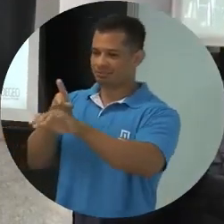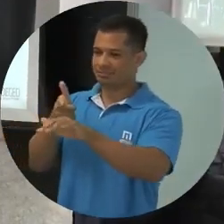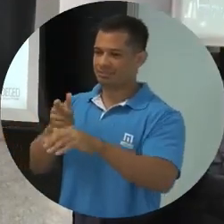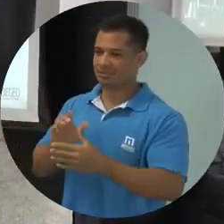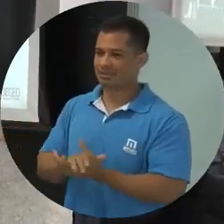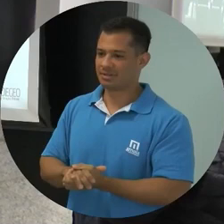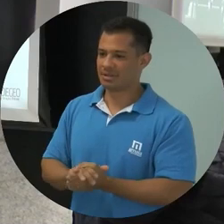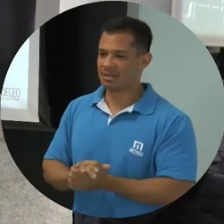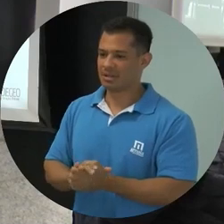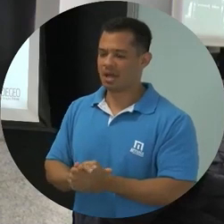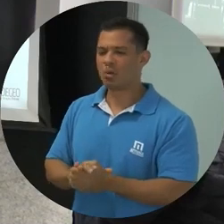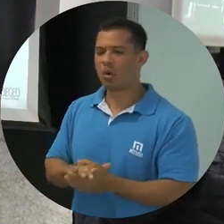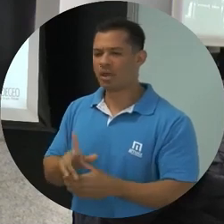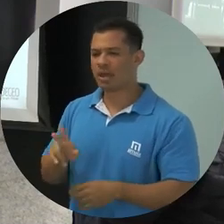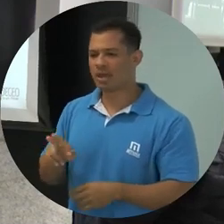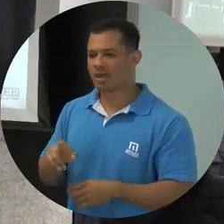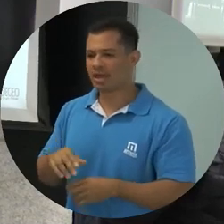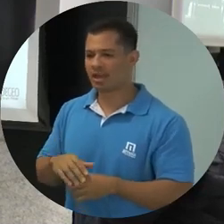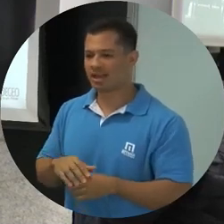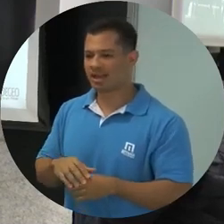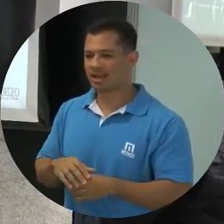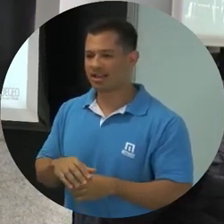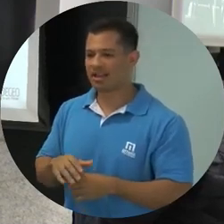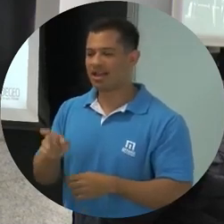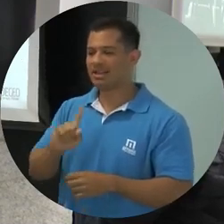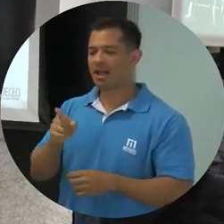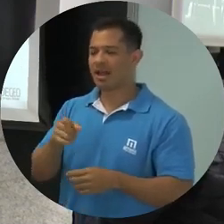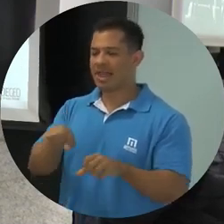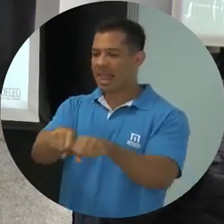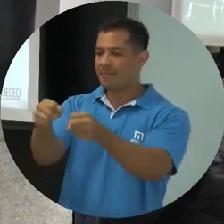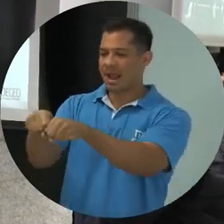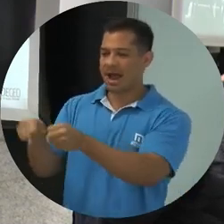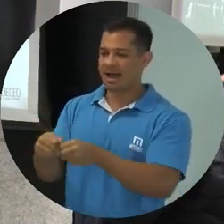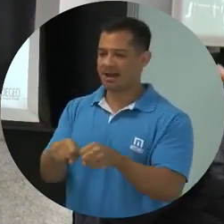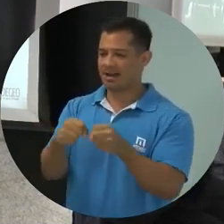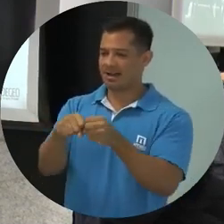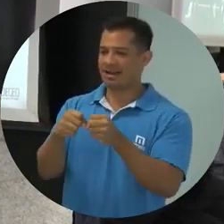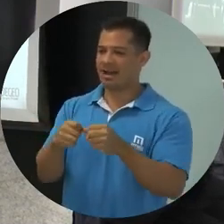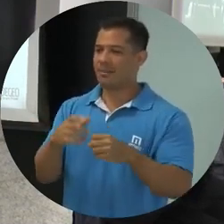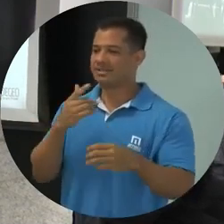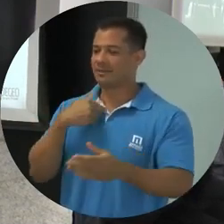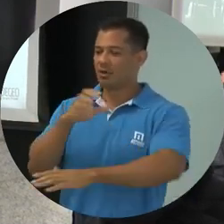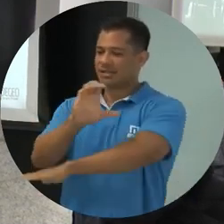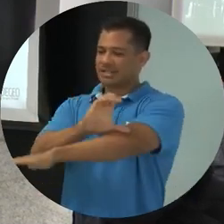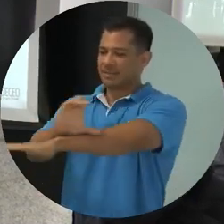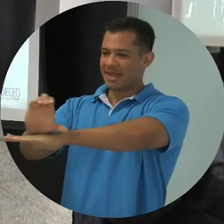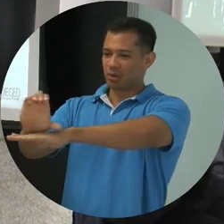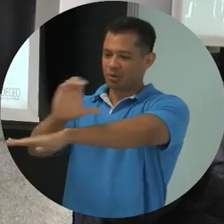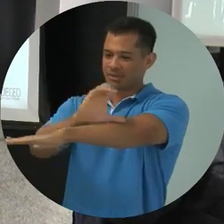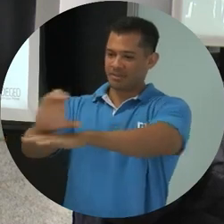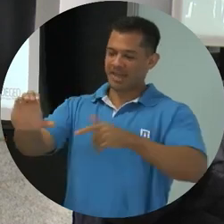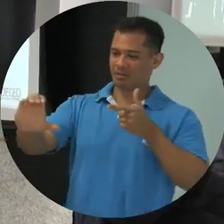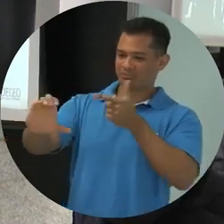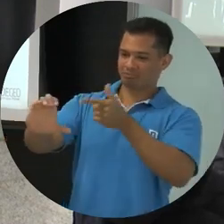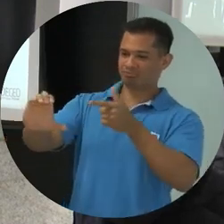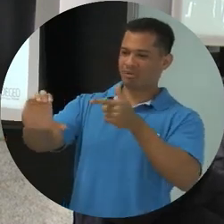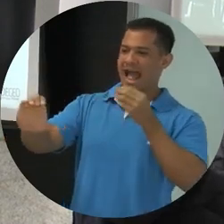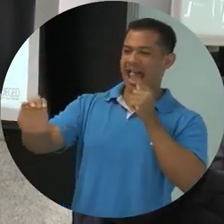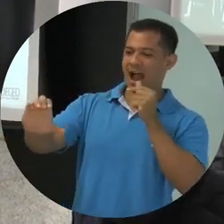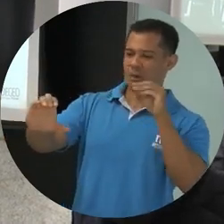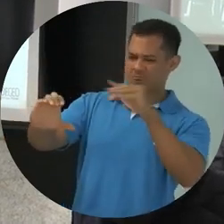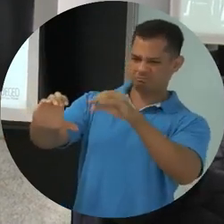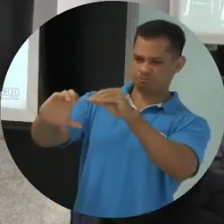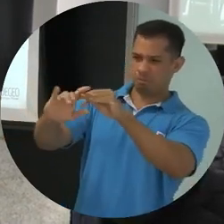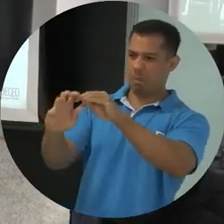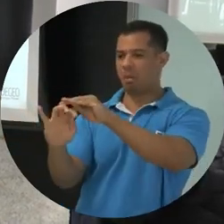a gente vai ter hoje um pequeno happy hour ali em cima, tem uma pizza e... aqui? Vai ser aqui embaixo. Então,